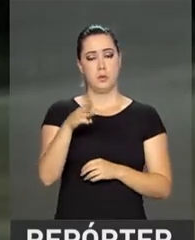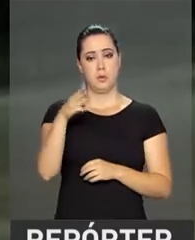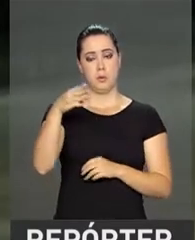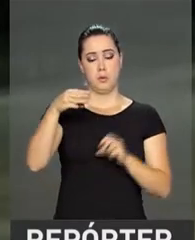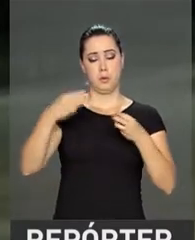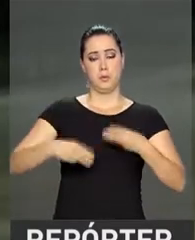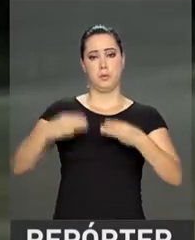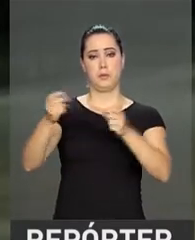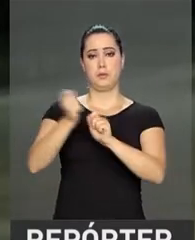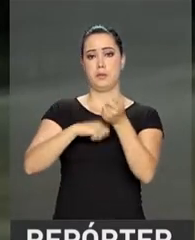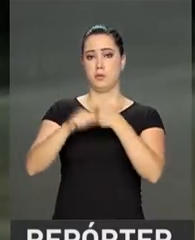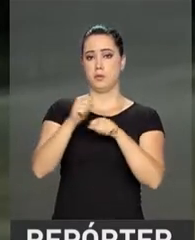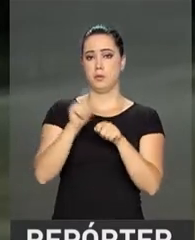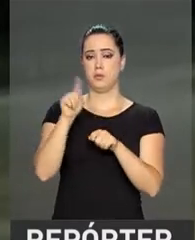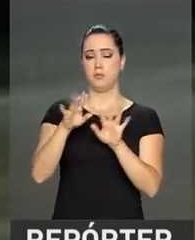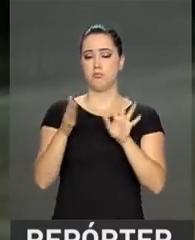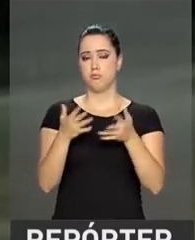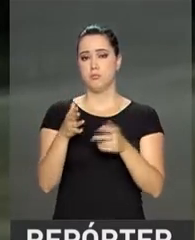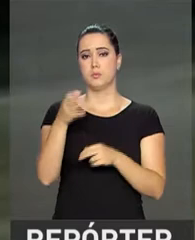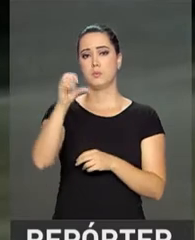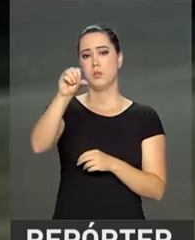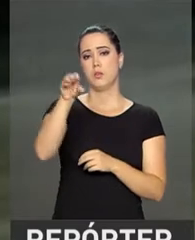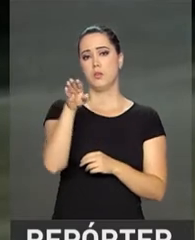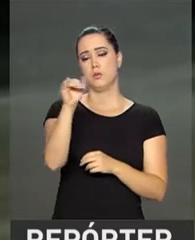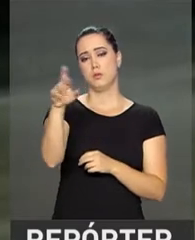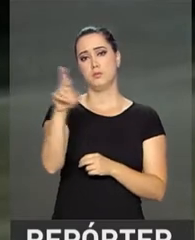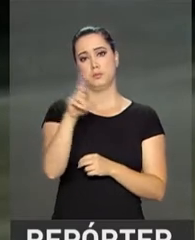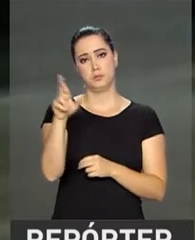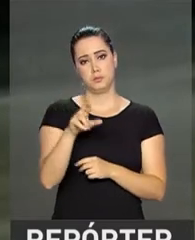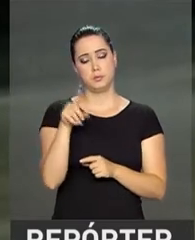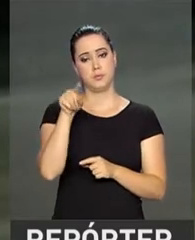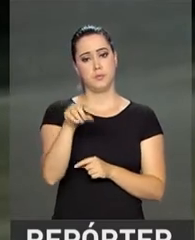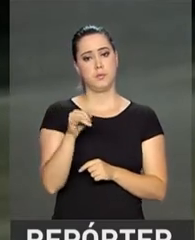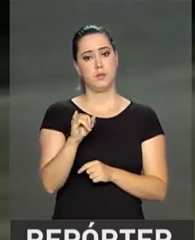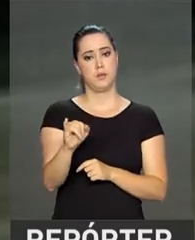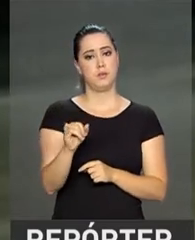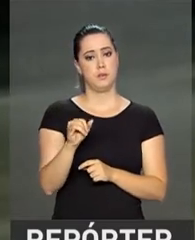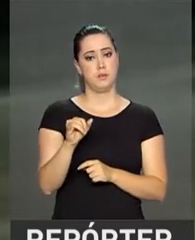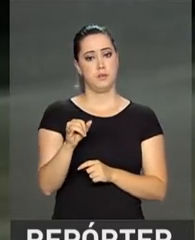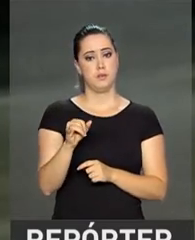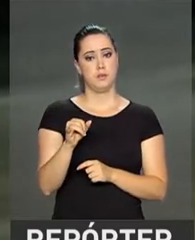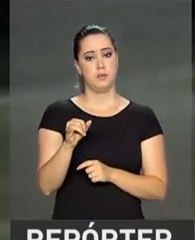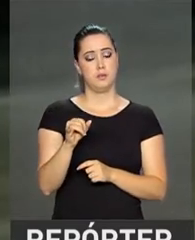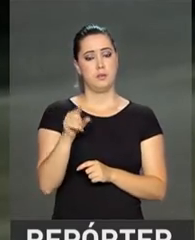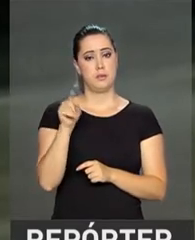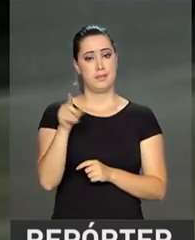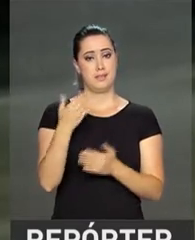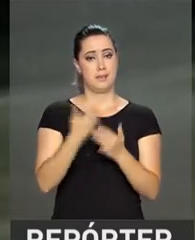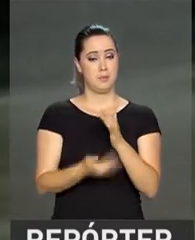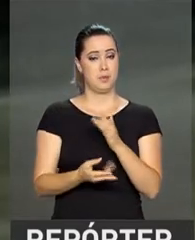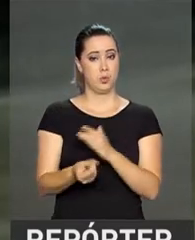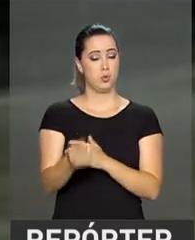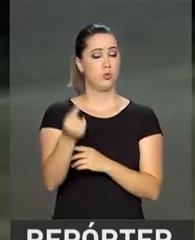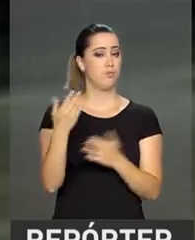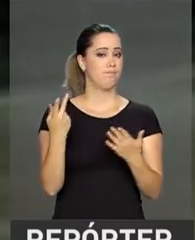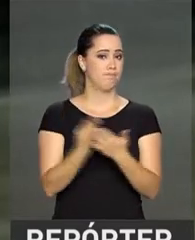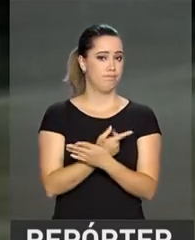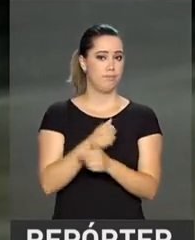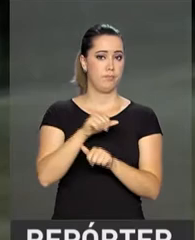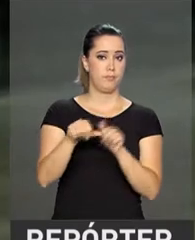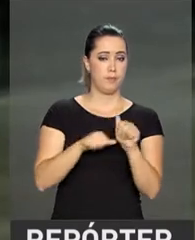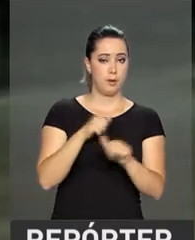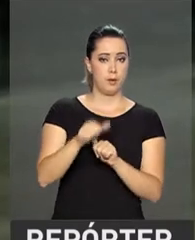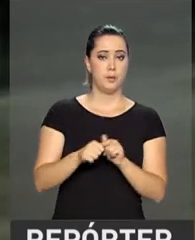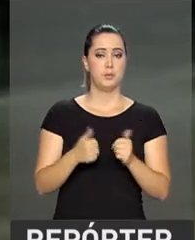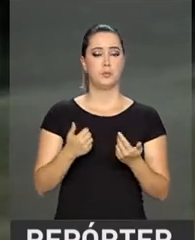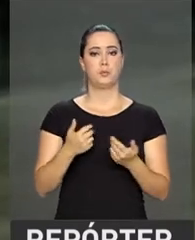equipe econômica do governo, é de cerca de 9 bilhões de reais, caso essas perdas de arrecadação sejam